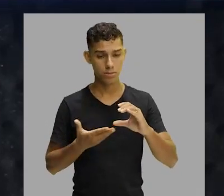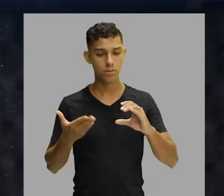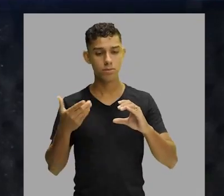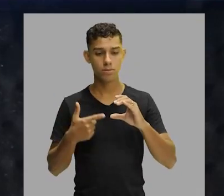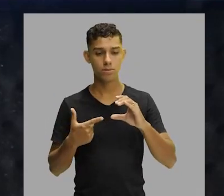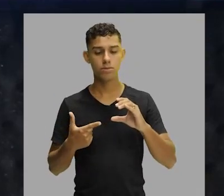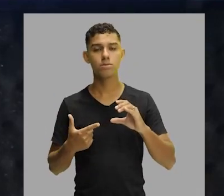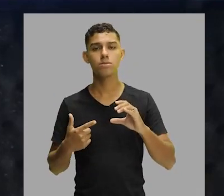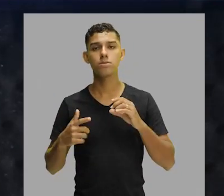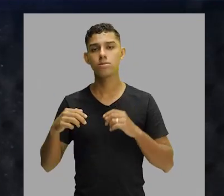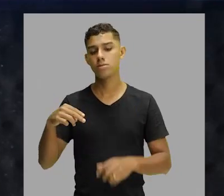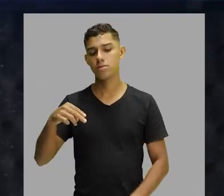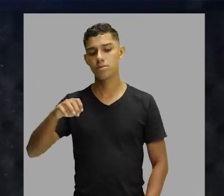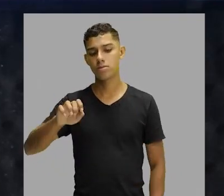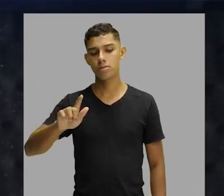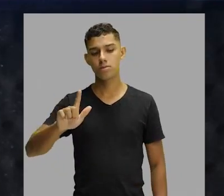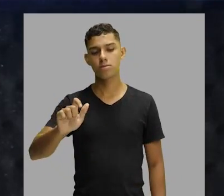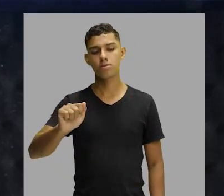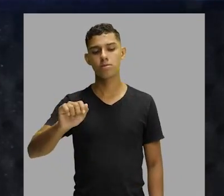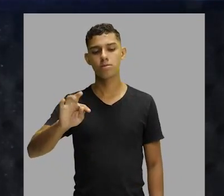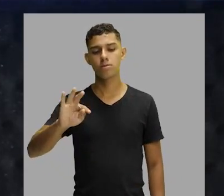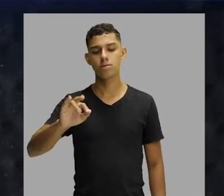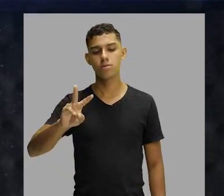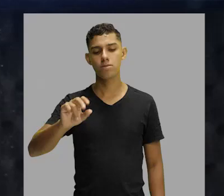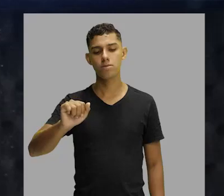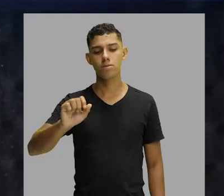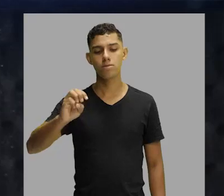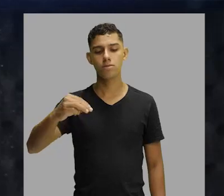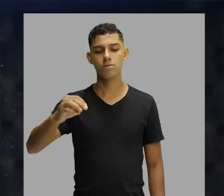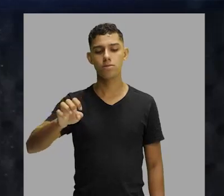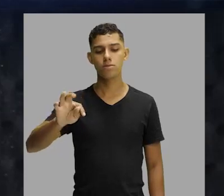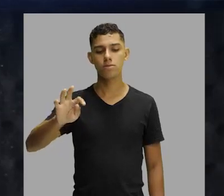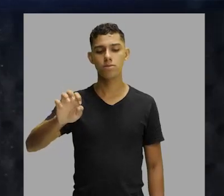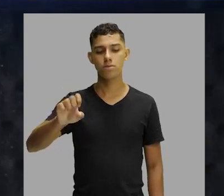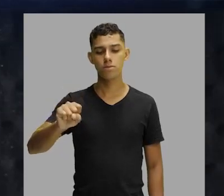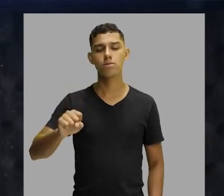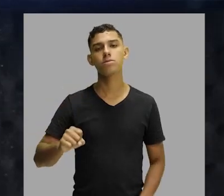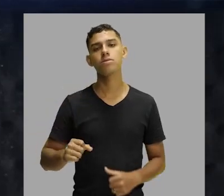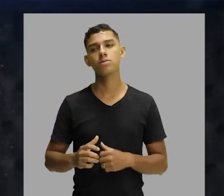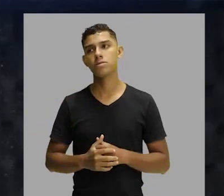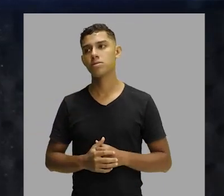carregado negativamente, tá ok? Então, bem fácil, né? Bem simples.